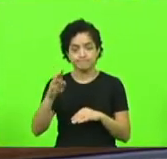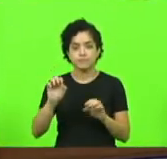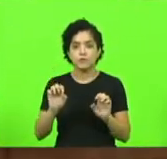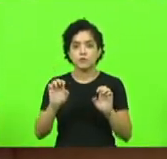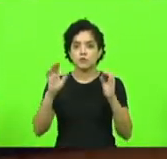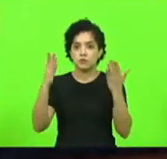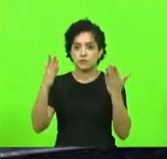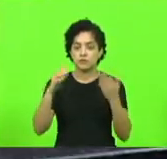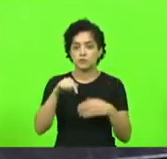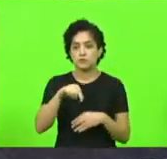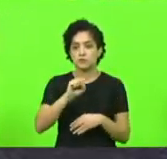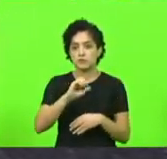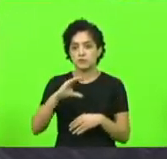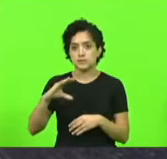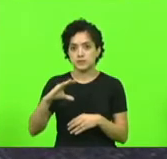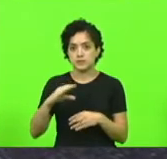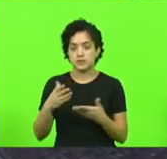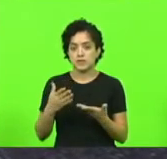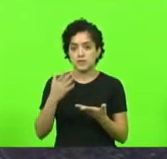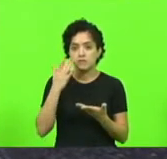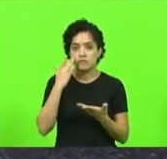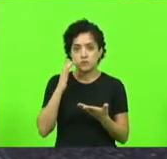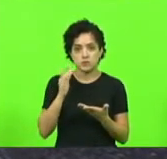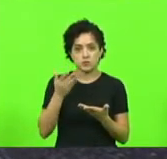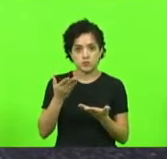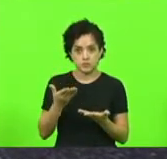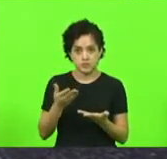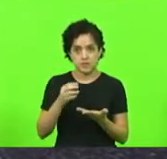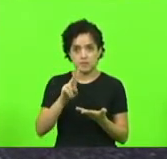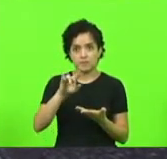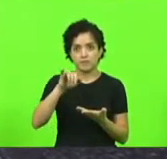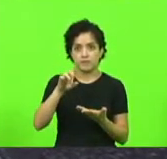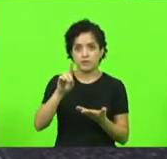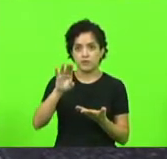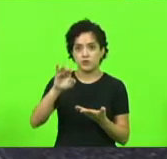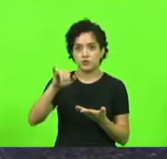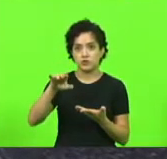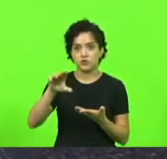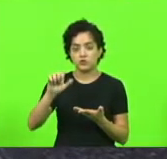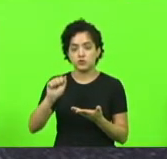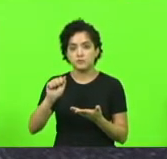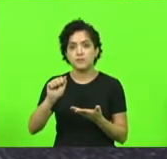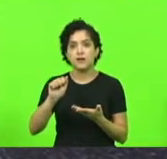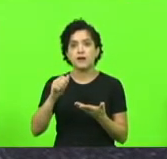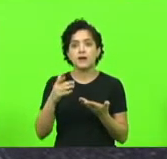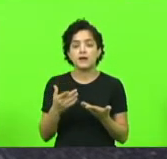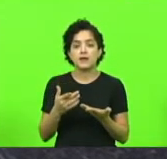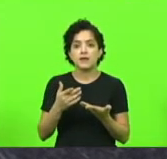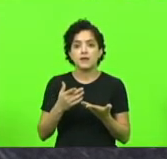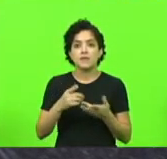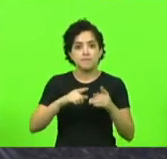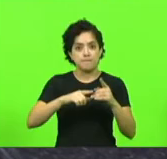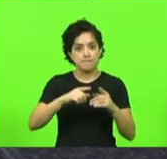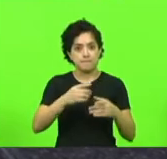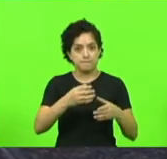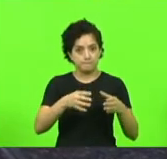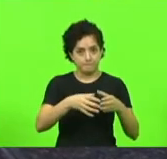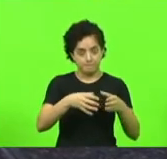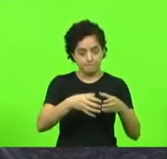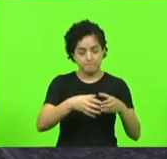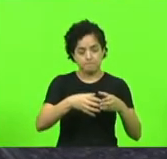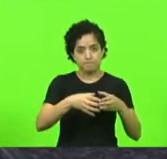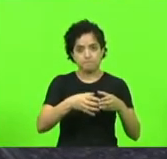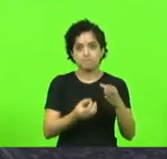Santa Catarina. Para quem não sabe, a vindima de altitude é o momento em que os produtores abrem suas vinícolas